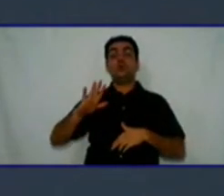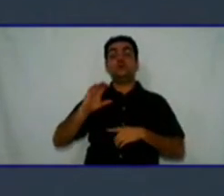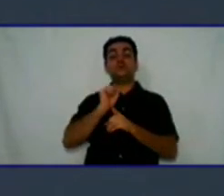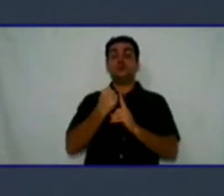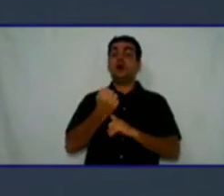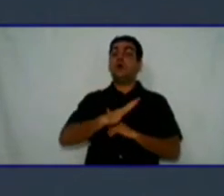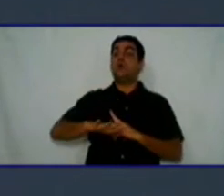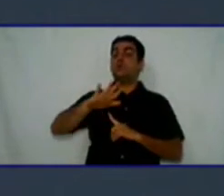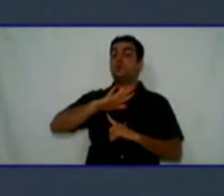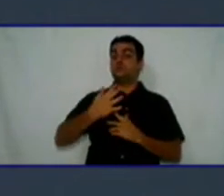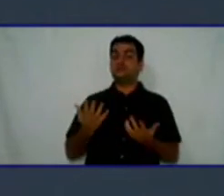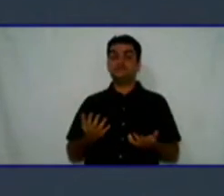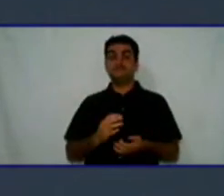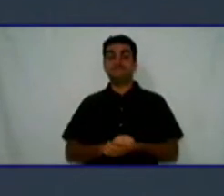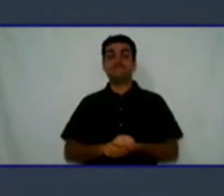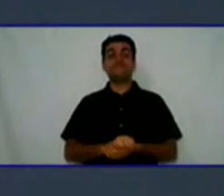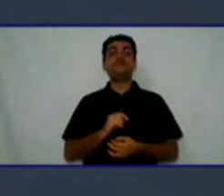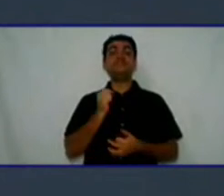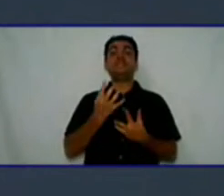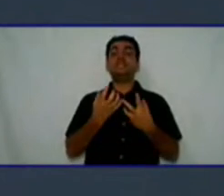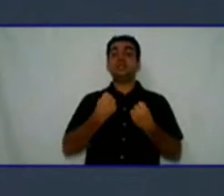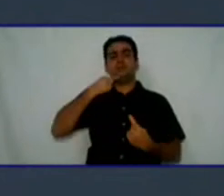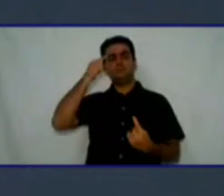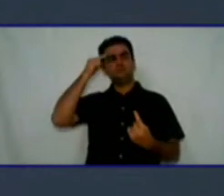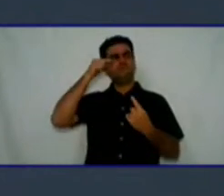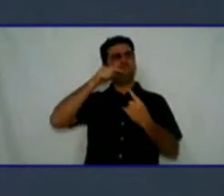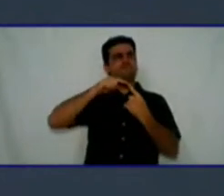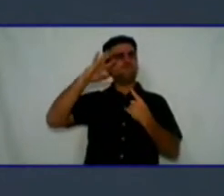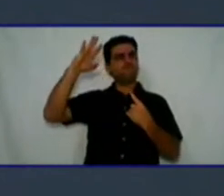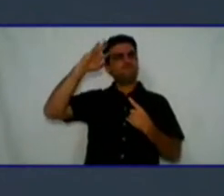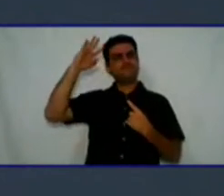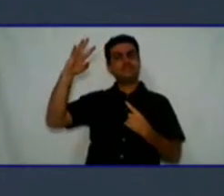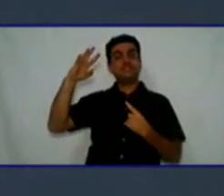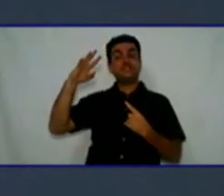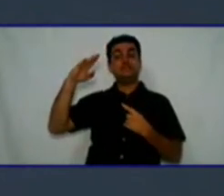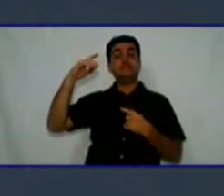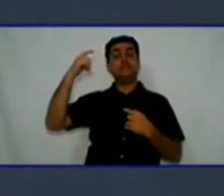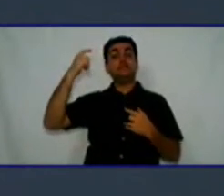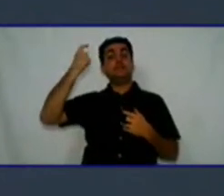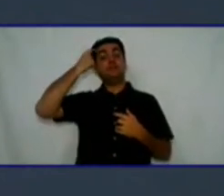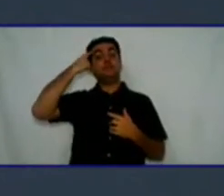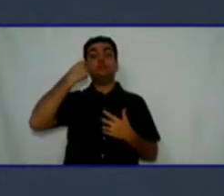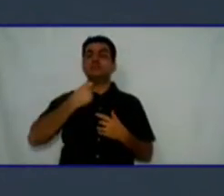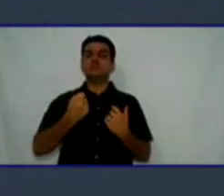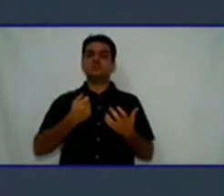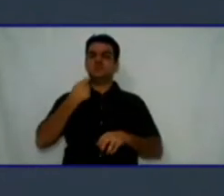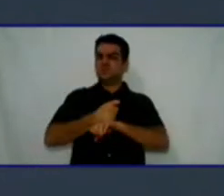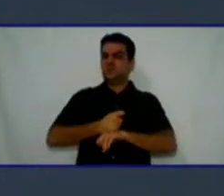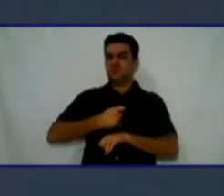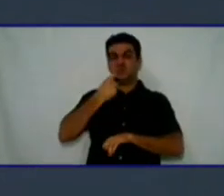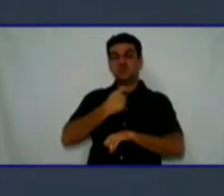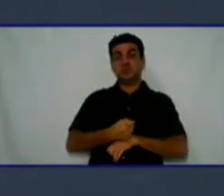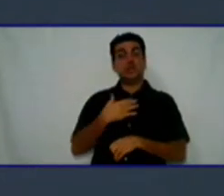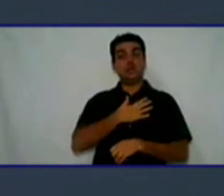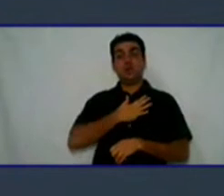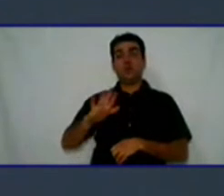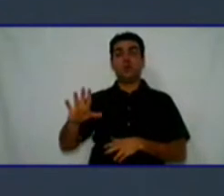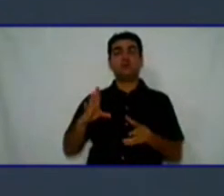sociais, de adoção de pontos de vista ideologicamente extremados e